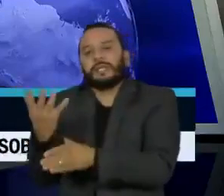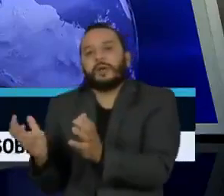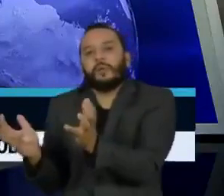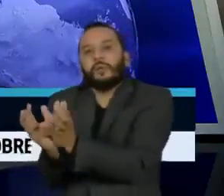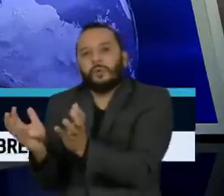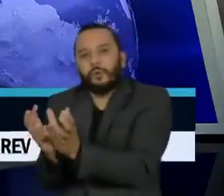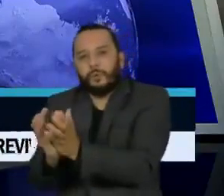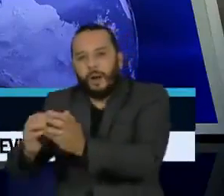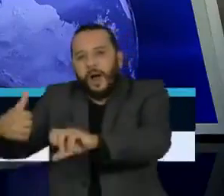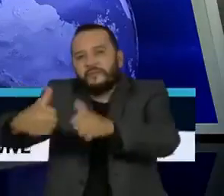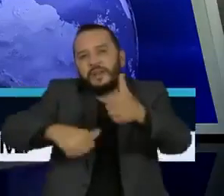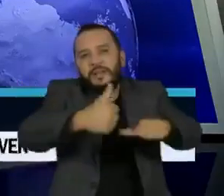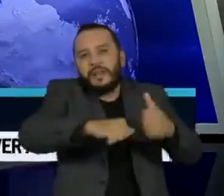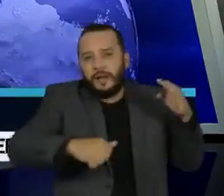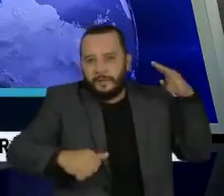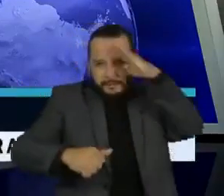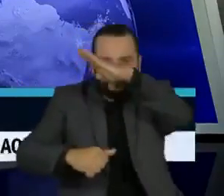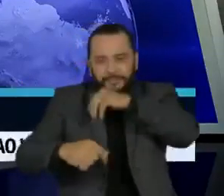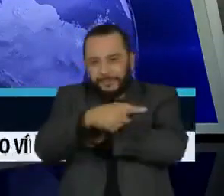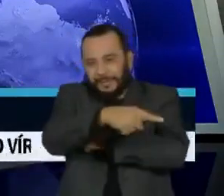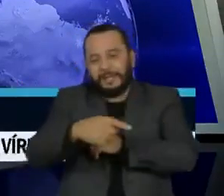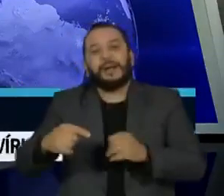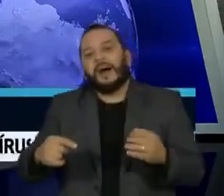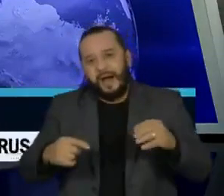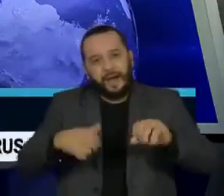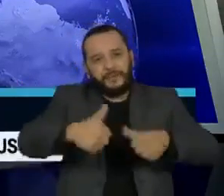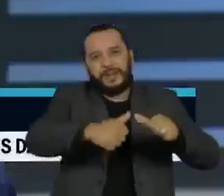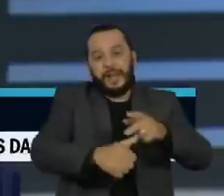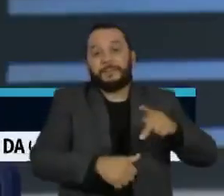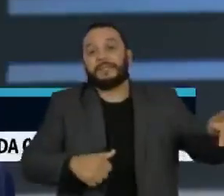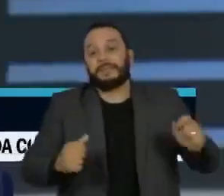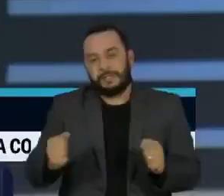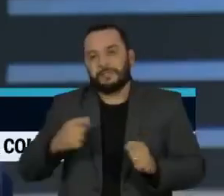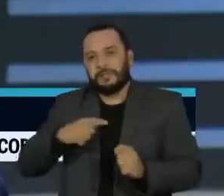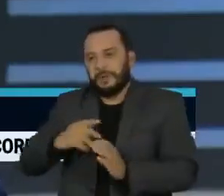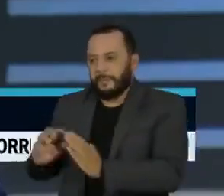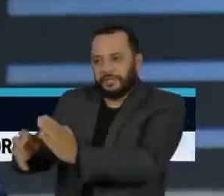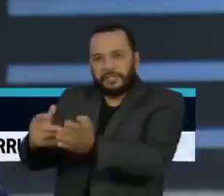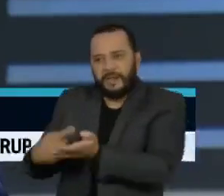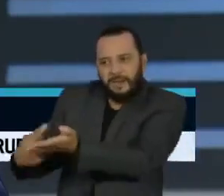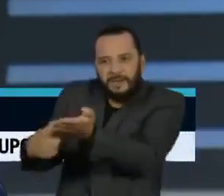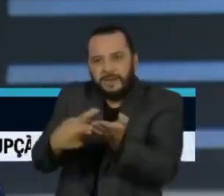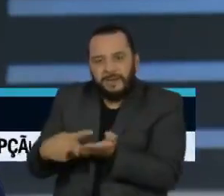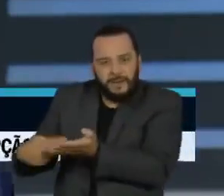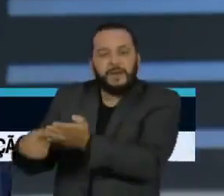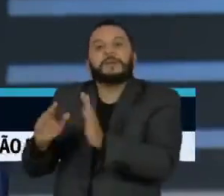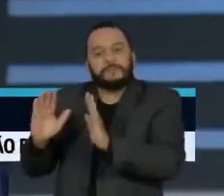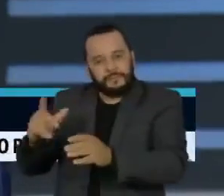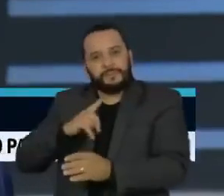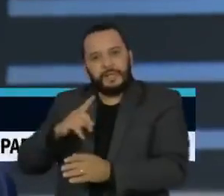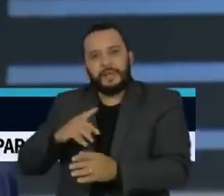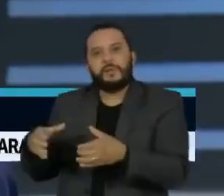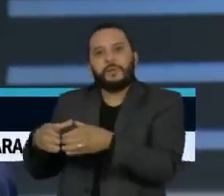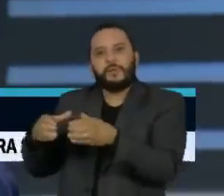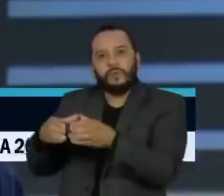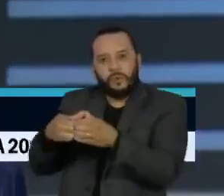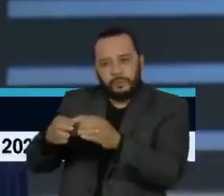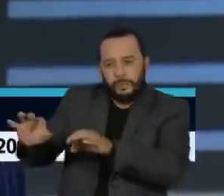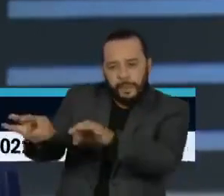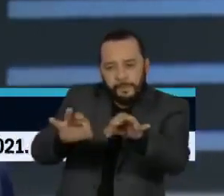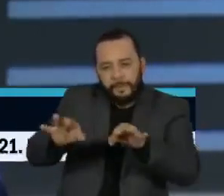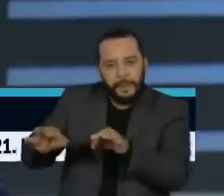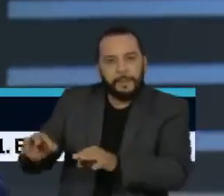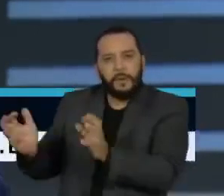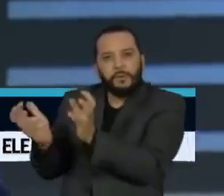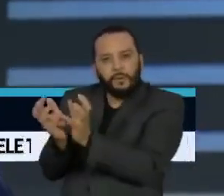proporcionalmente pelos partidos pelas lideranças dos partidos políticos EA partir dali se elegem um presidente o relatório a comissão se